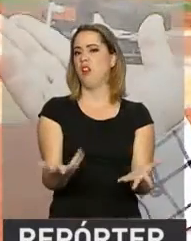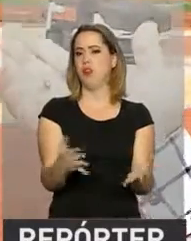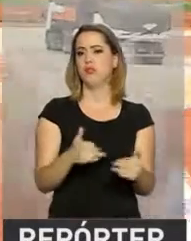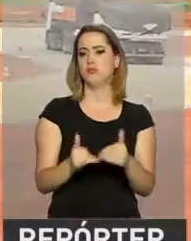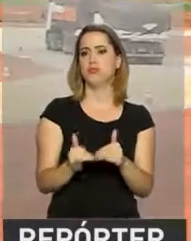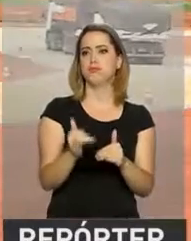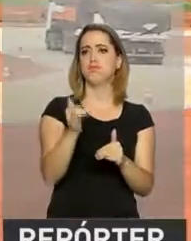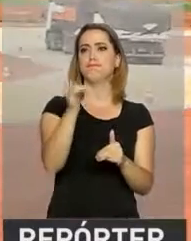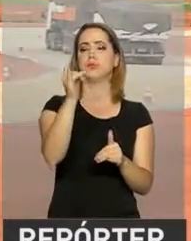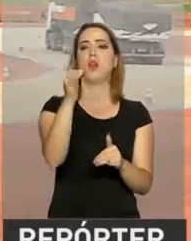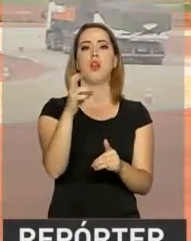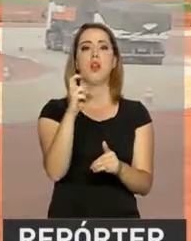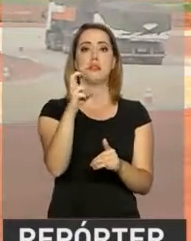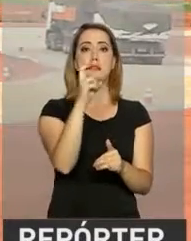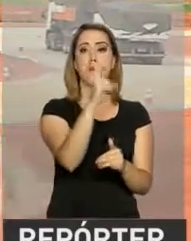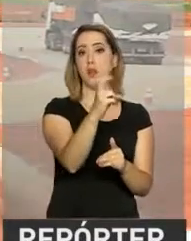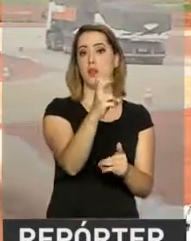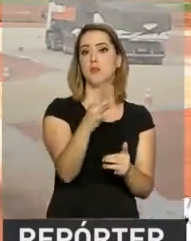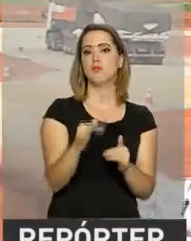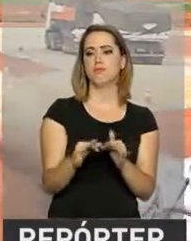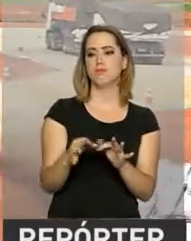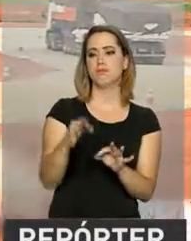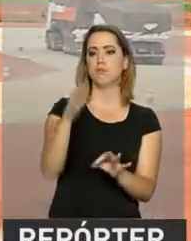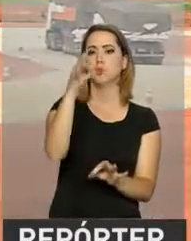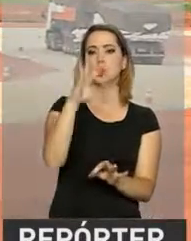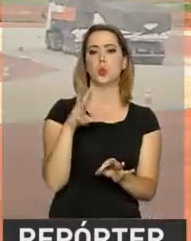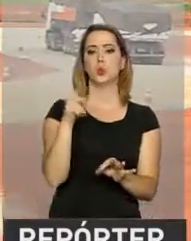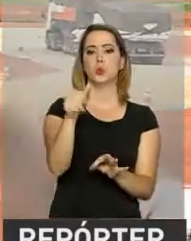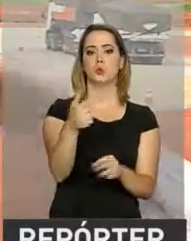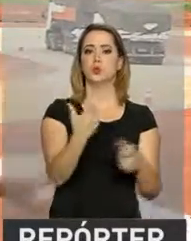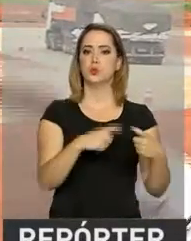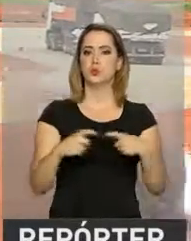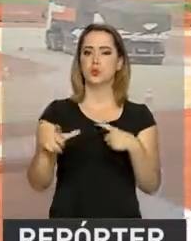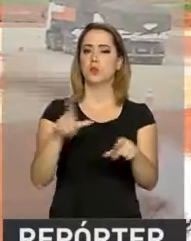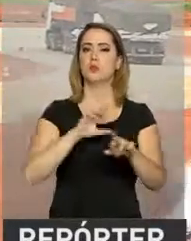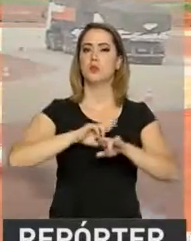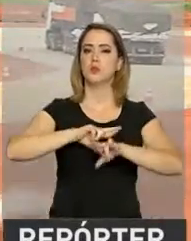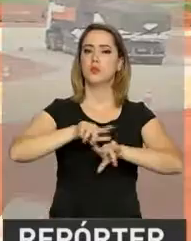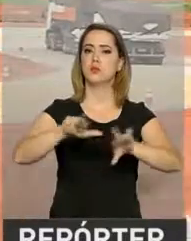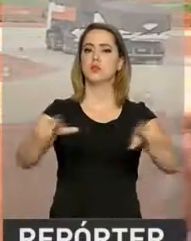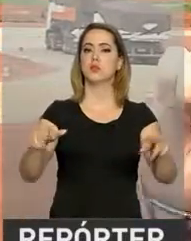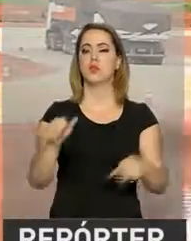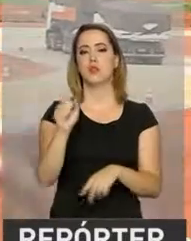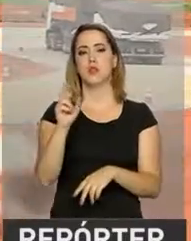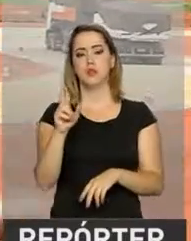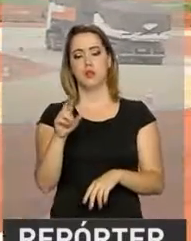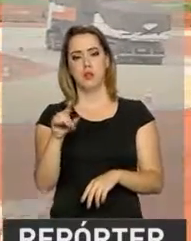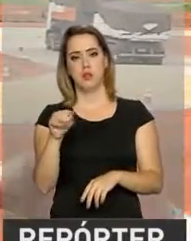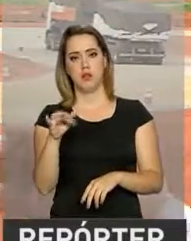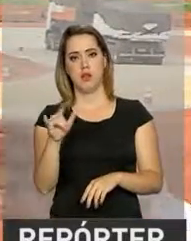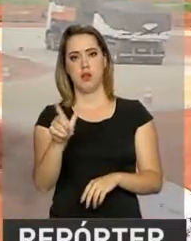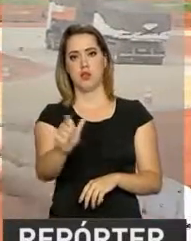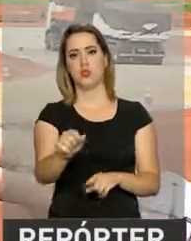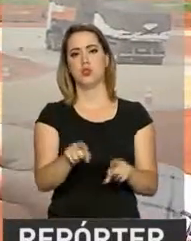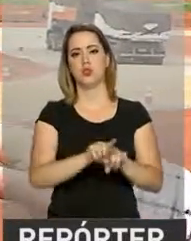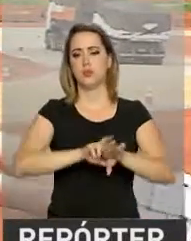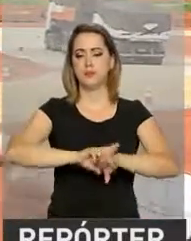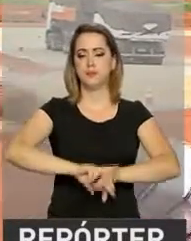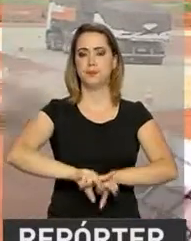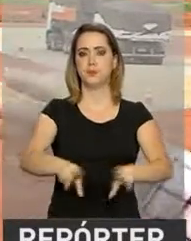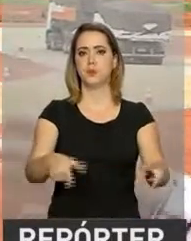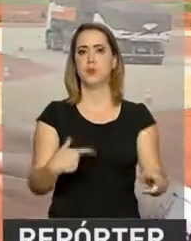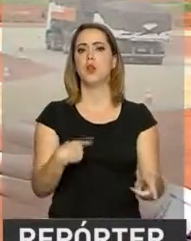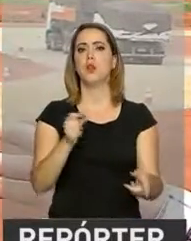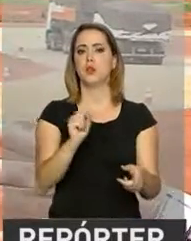metros de altura que o que só aguenta e foi feito às impermeabilização do terreno com camadas sucessivas de argila manta de perder e todo o sistema de drenagem